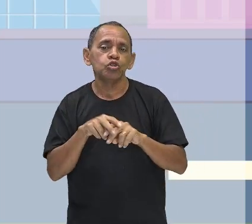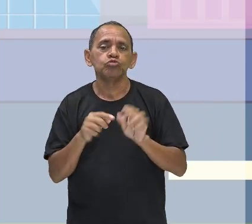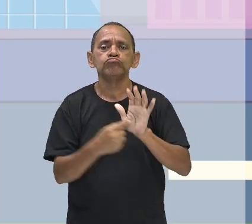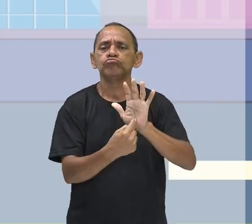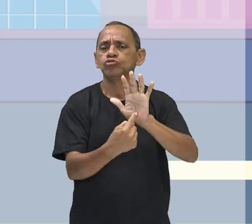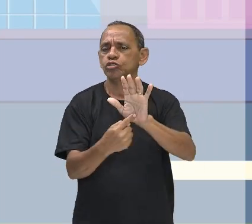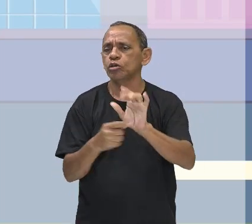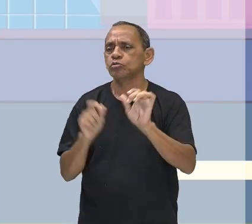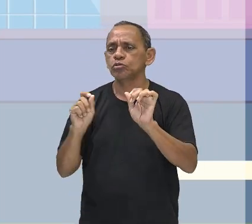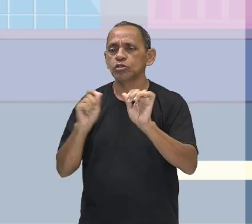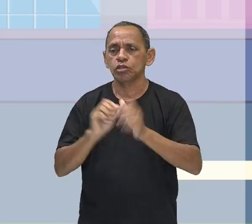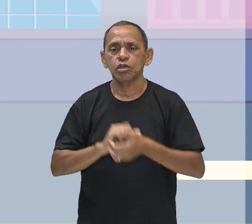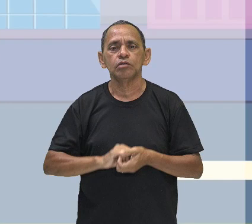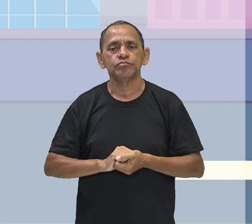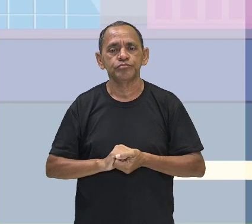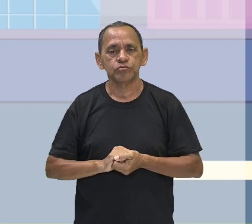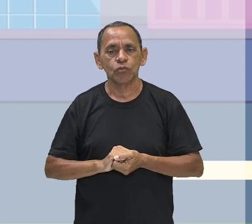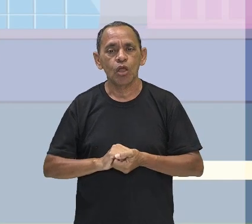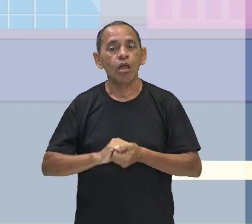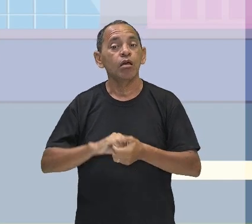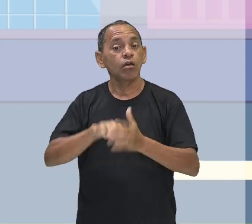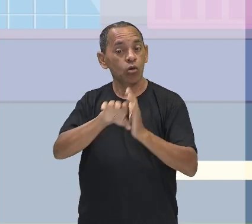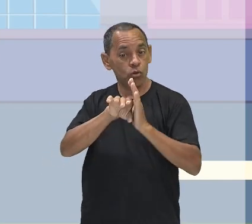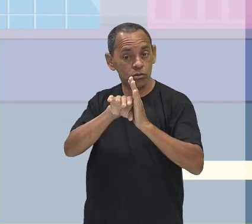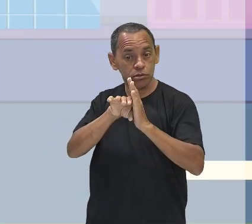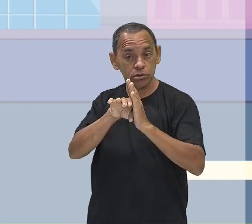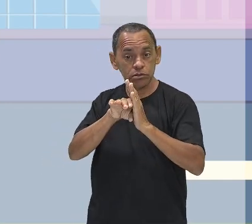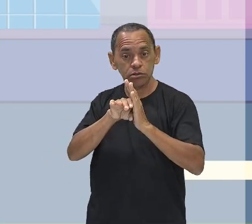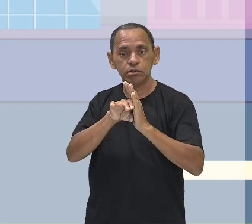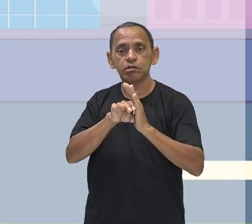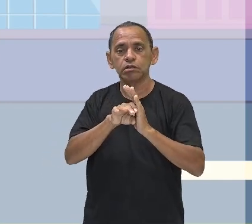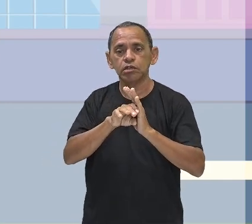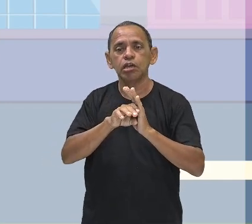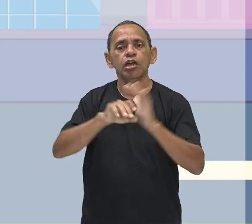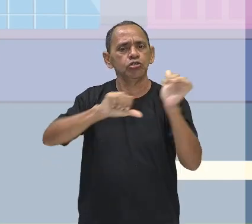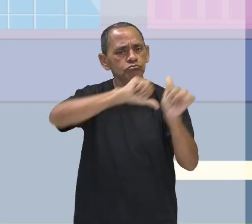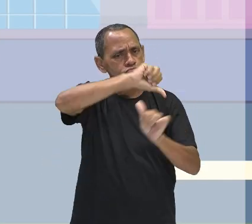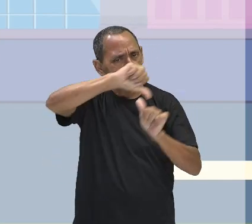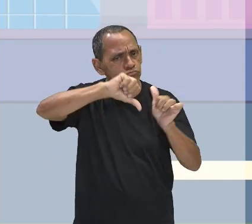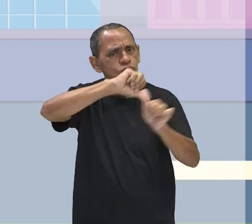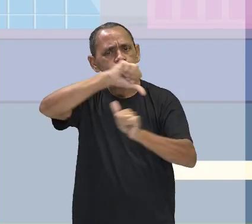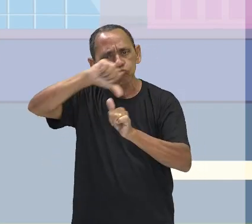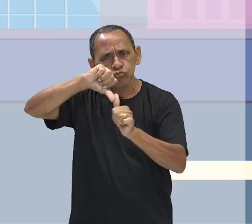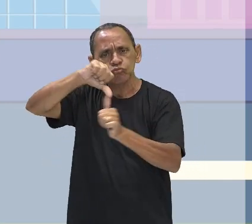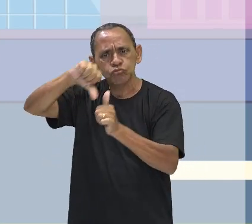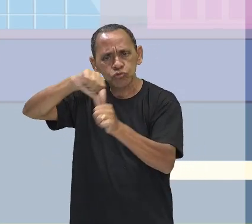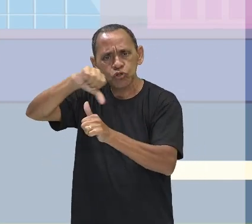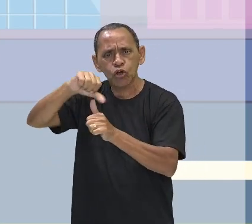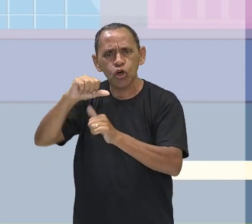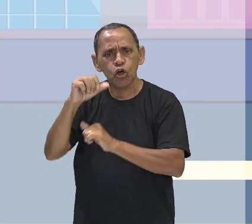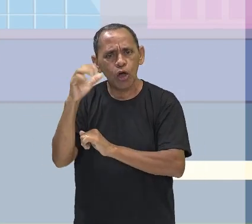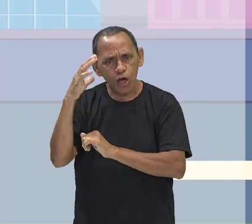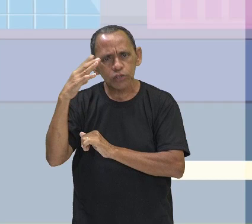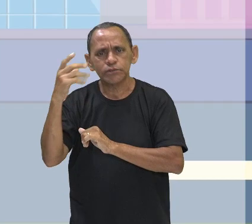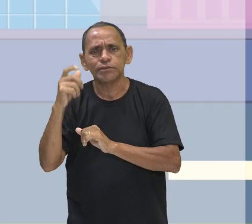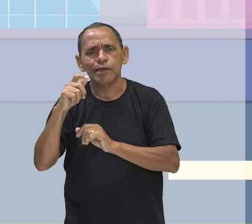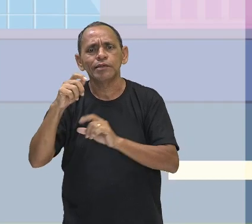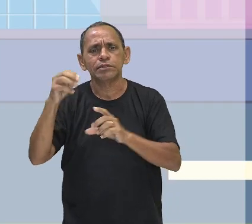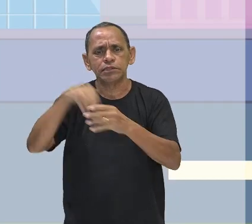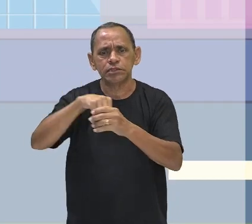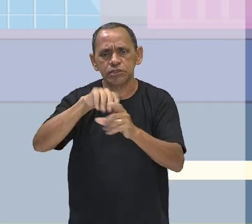definição para esta ciência que trata justamente dessas mudanças que ocorrem na nossa sociedade.